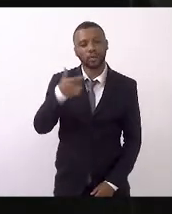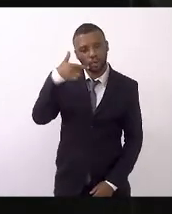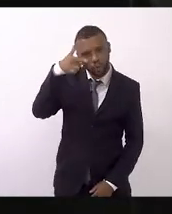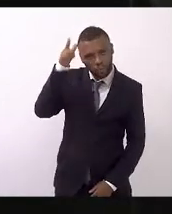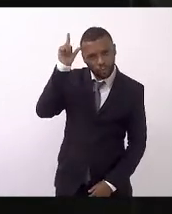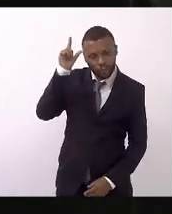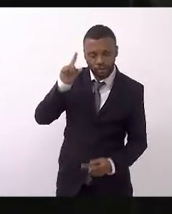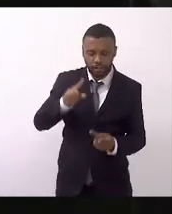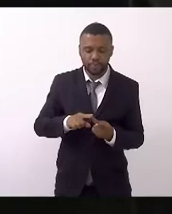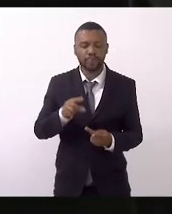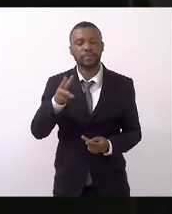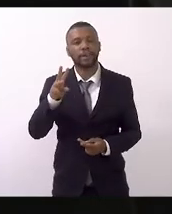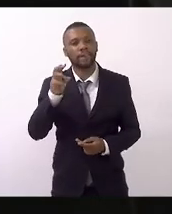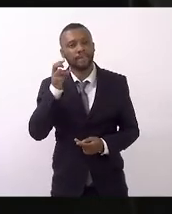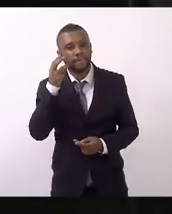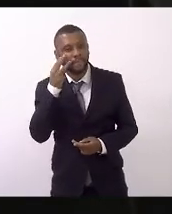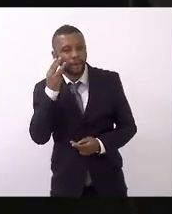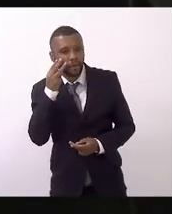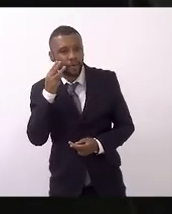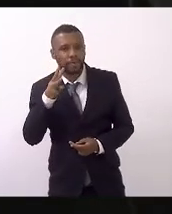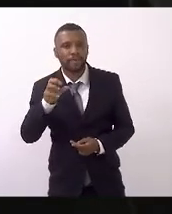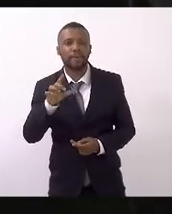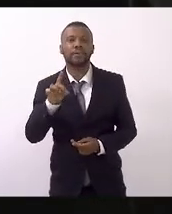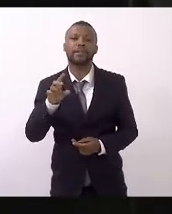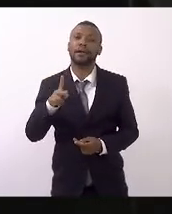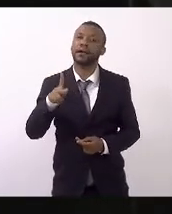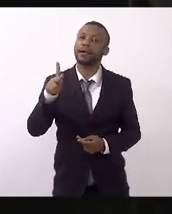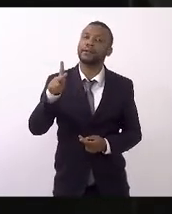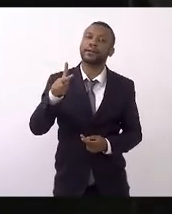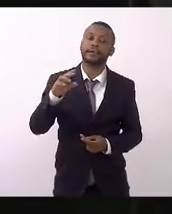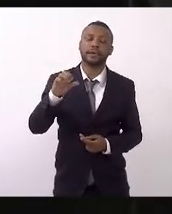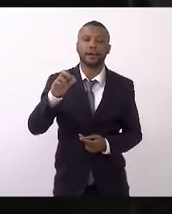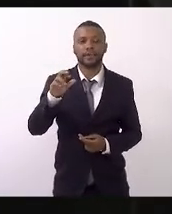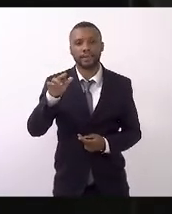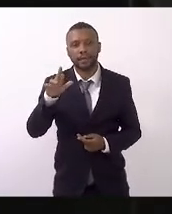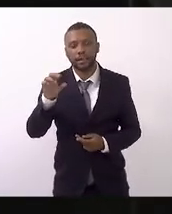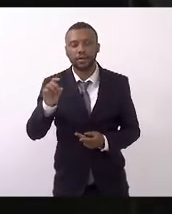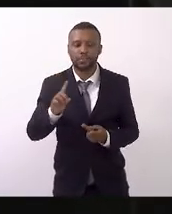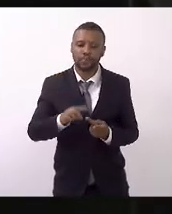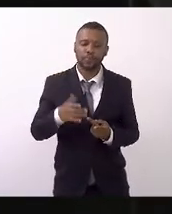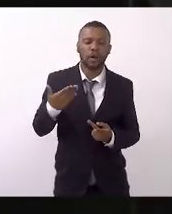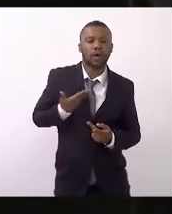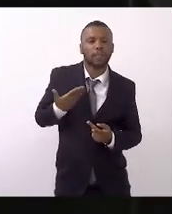Valdeque Carneiro, nosso amigo Felipe